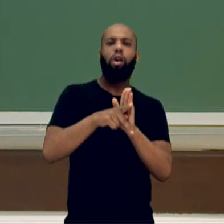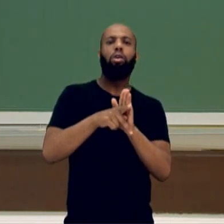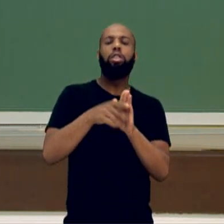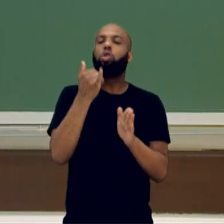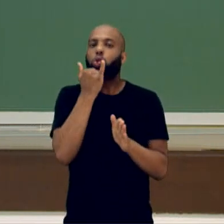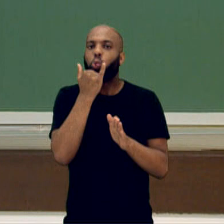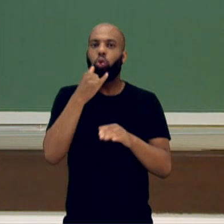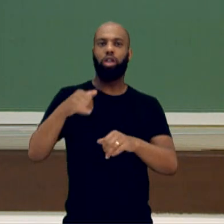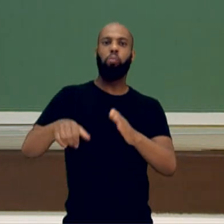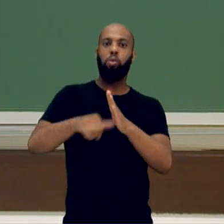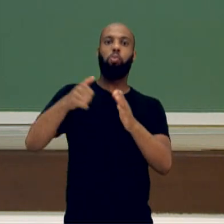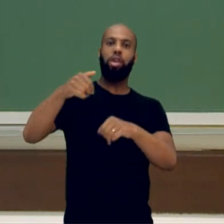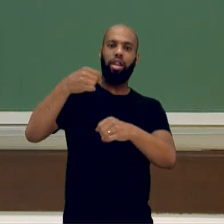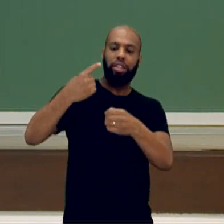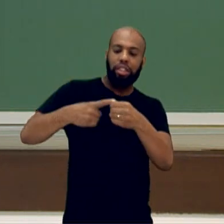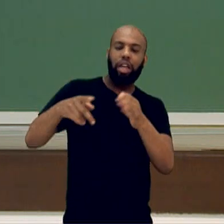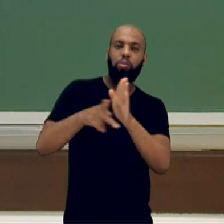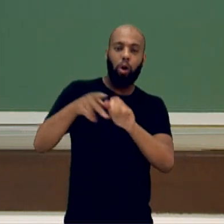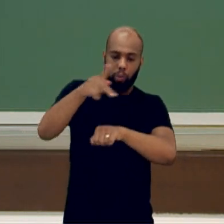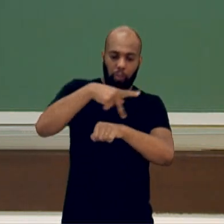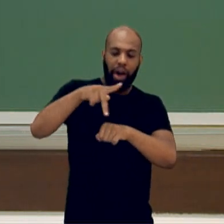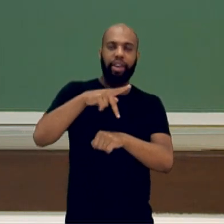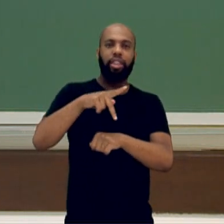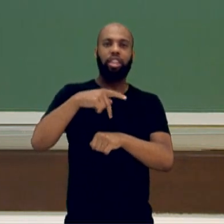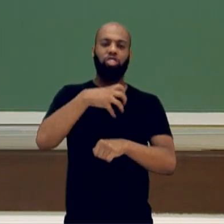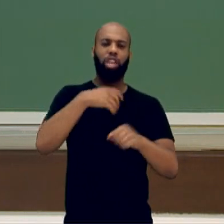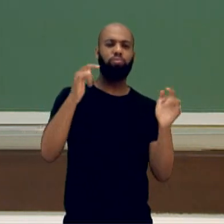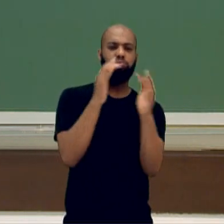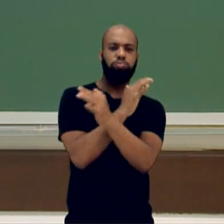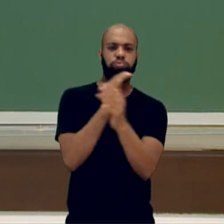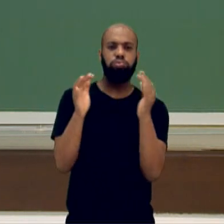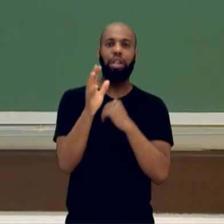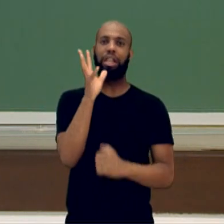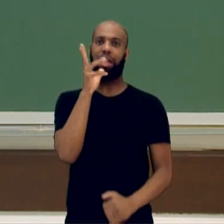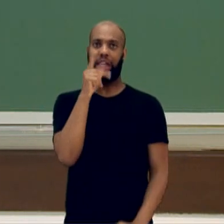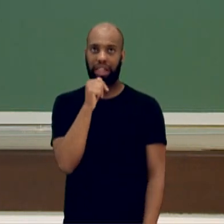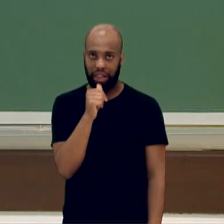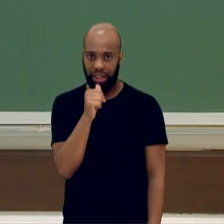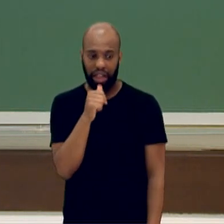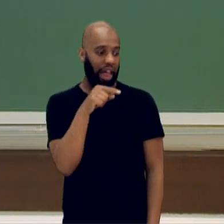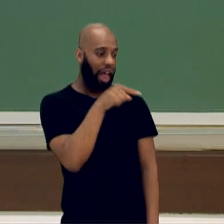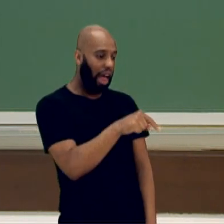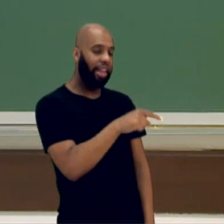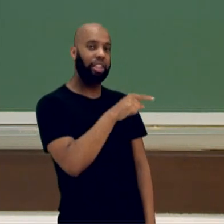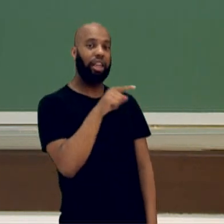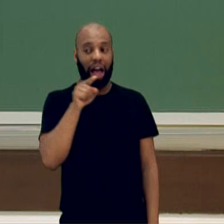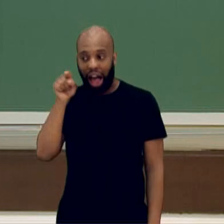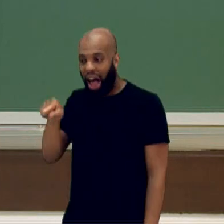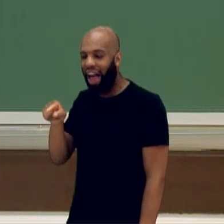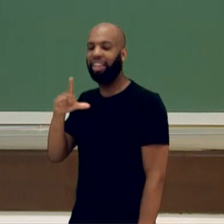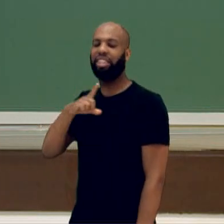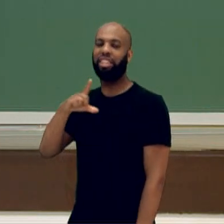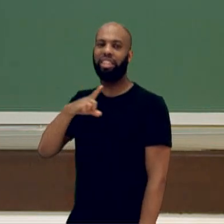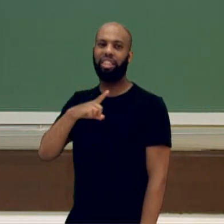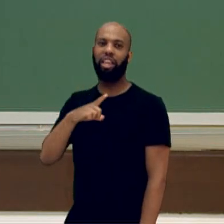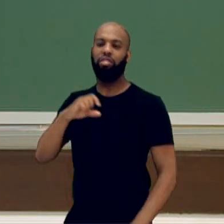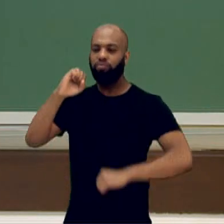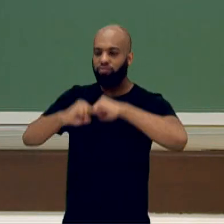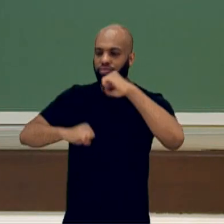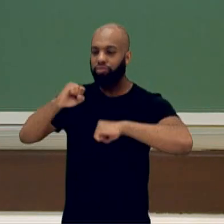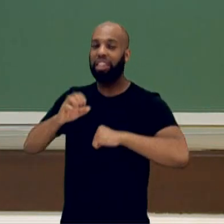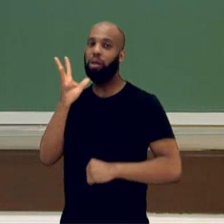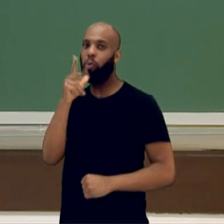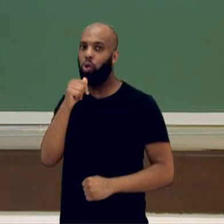perdão, se urbanizaram de forma mais lenta, aqui nesses que tiveram industrialização tardia, como é o caso do Brasil,